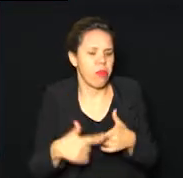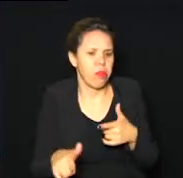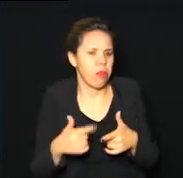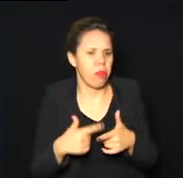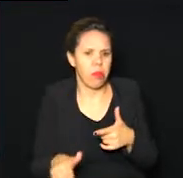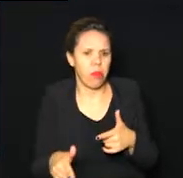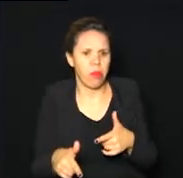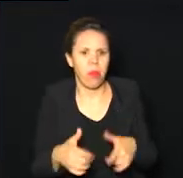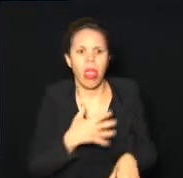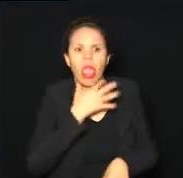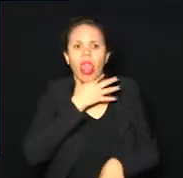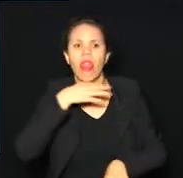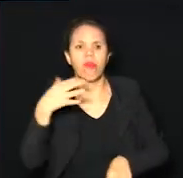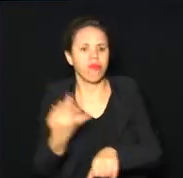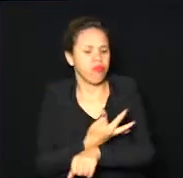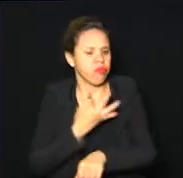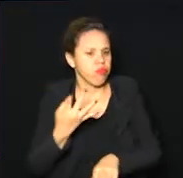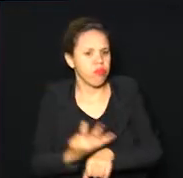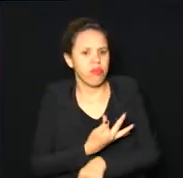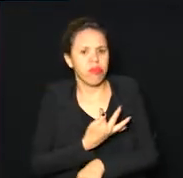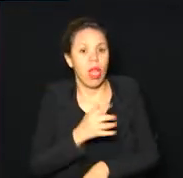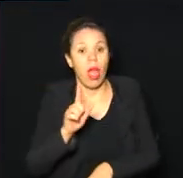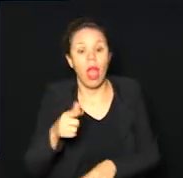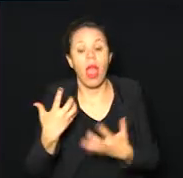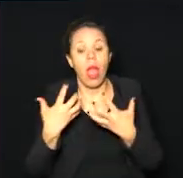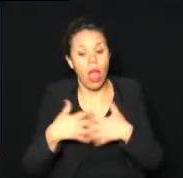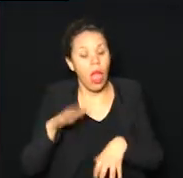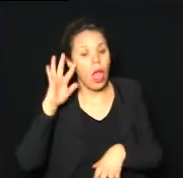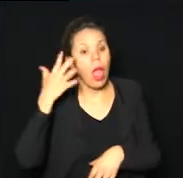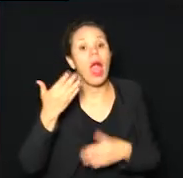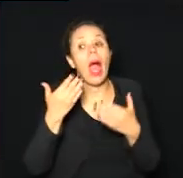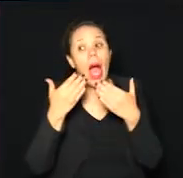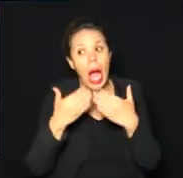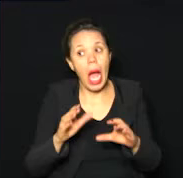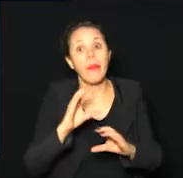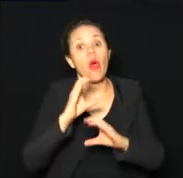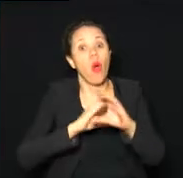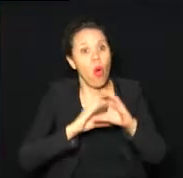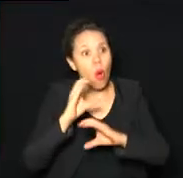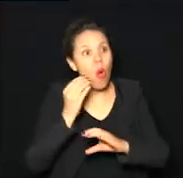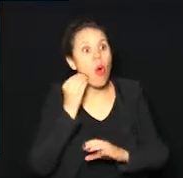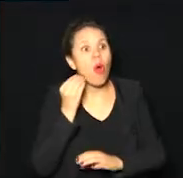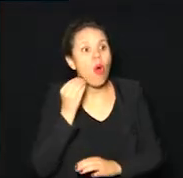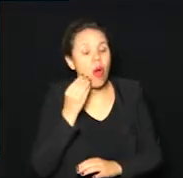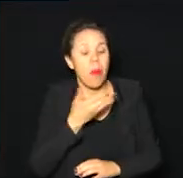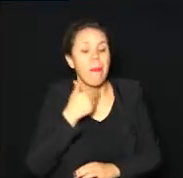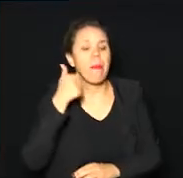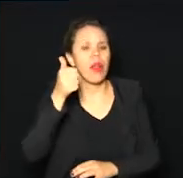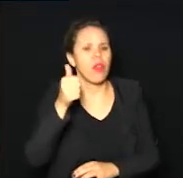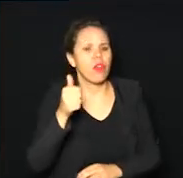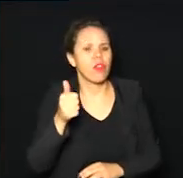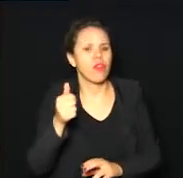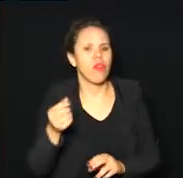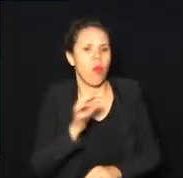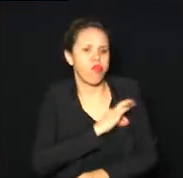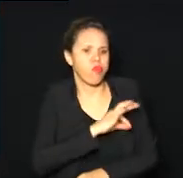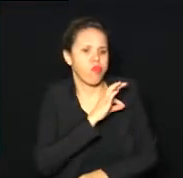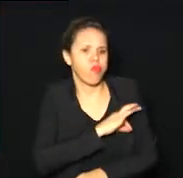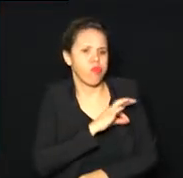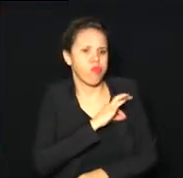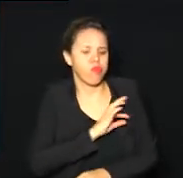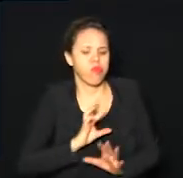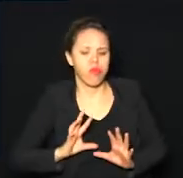da crise. O problema da crise você resolve abrindo o concurso público, né, melhorando o salário do conjunto